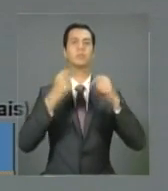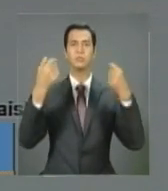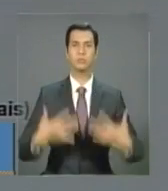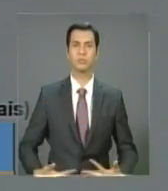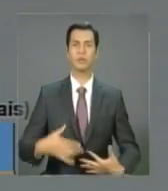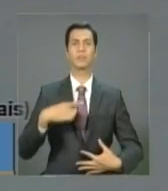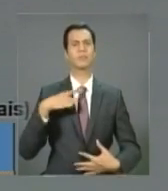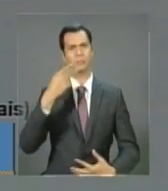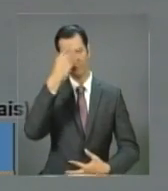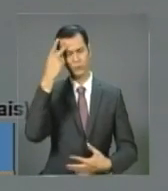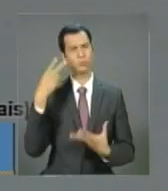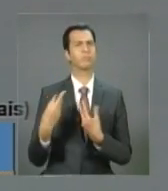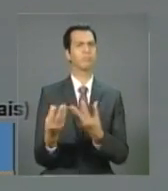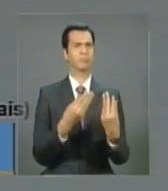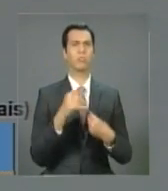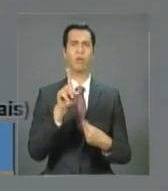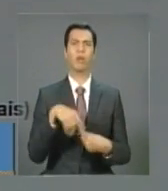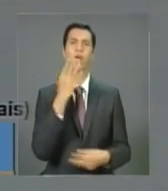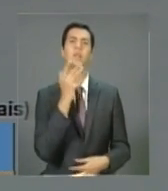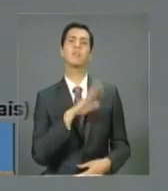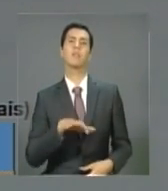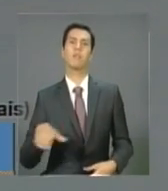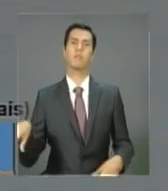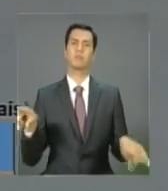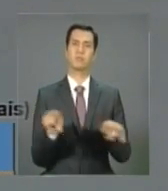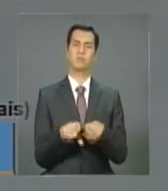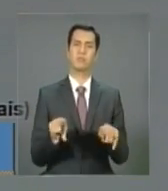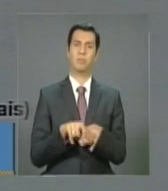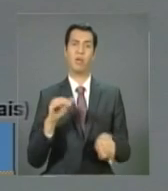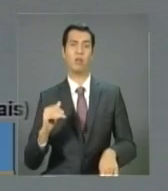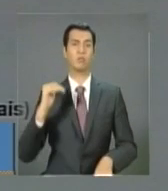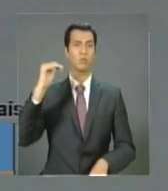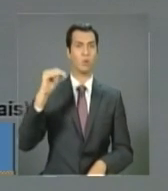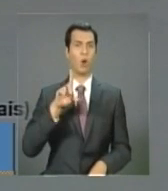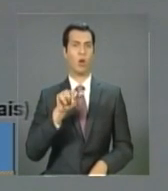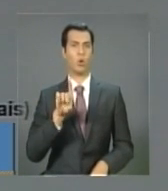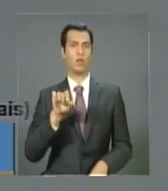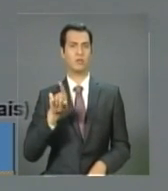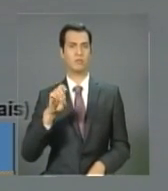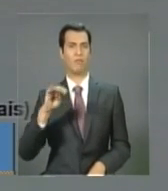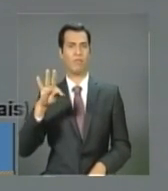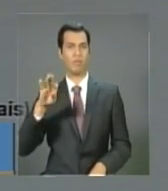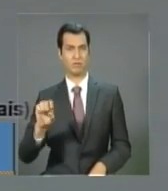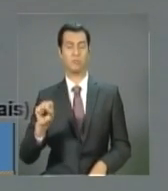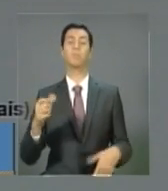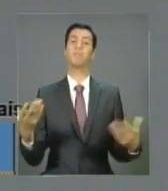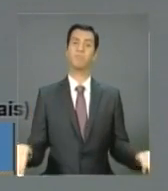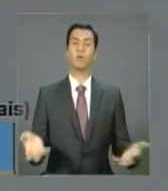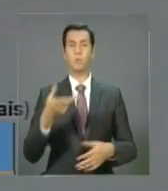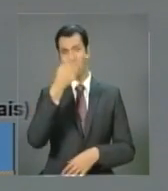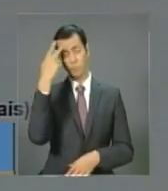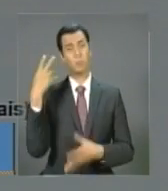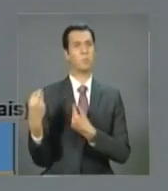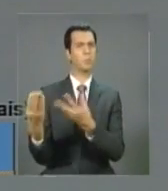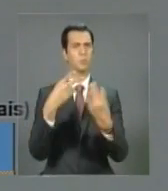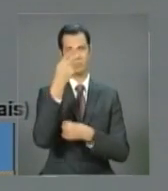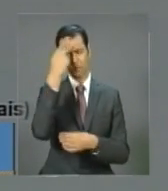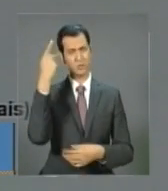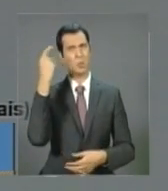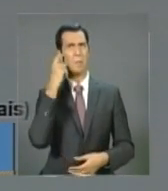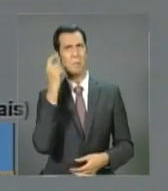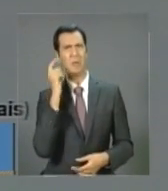e adolescentes. Existe um grande preconceito ainda no Brasil com relação à população pobre, dizendo que essa população não